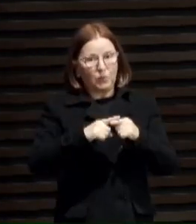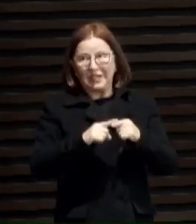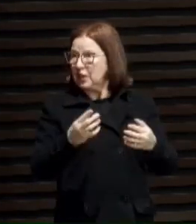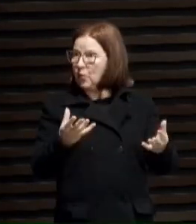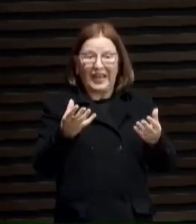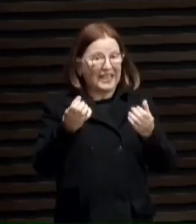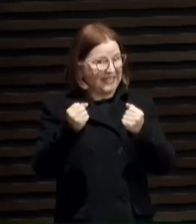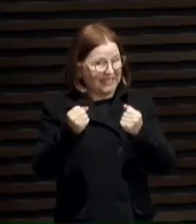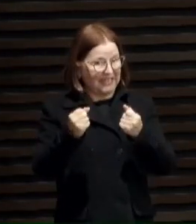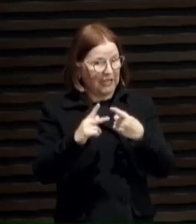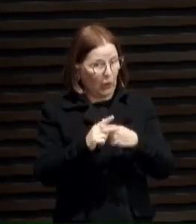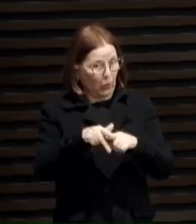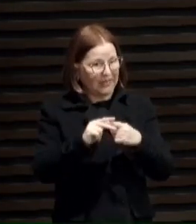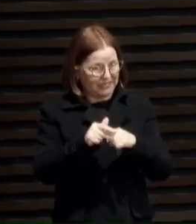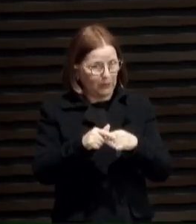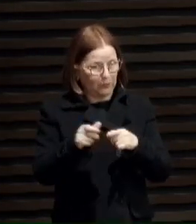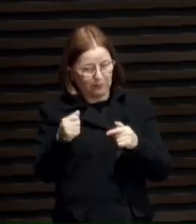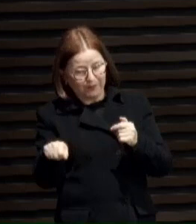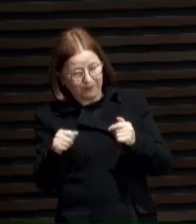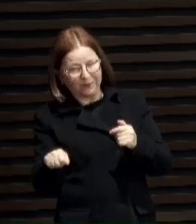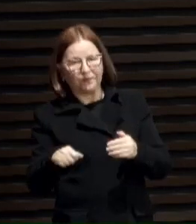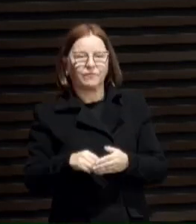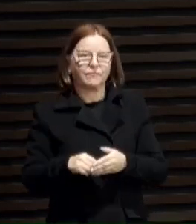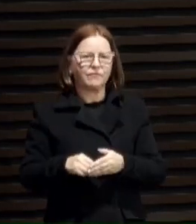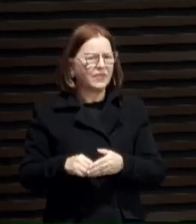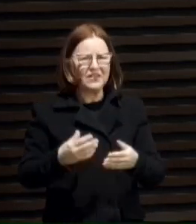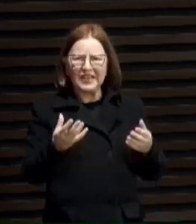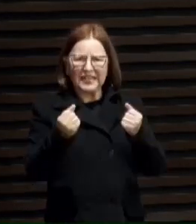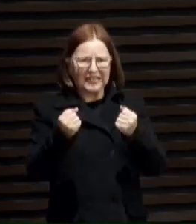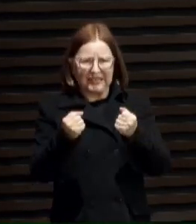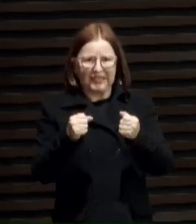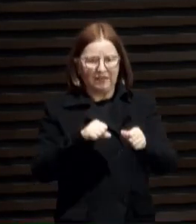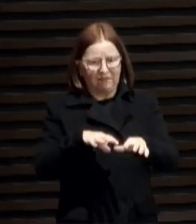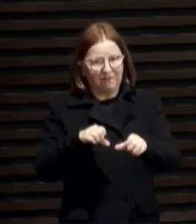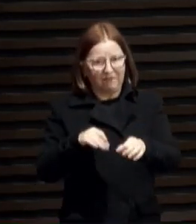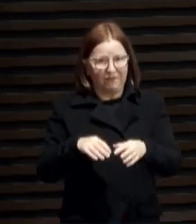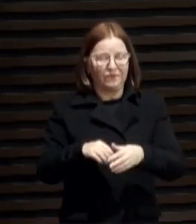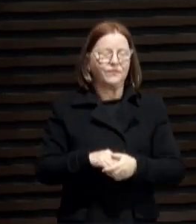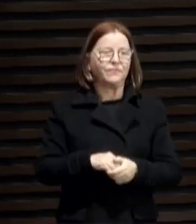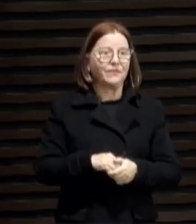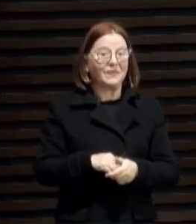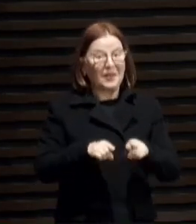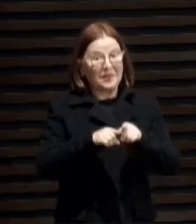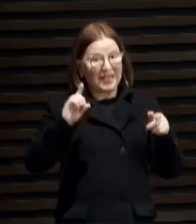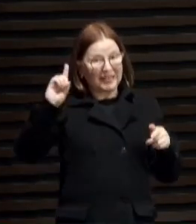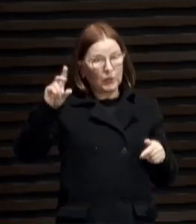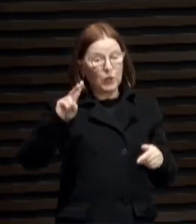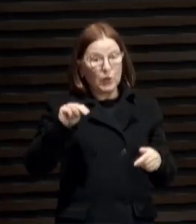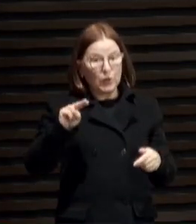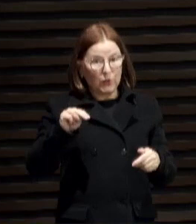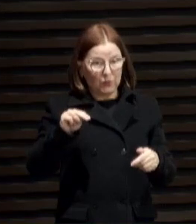aceita a correção, porque não aceita a disciplina. Mas Deus nunca trouxe